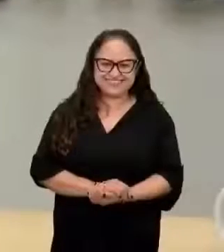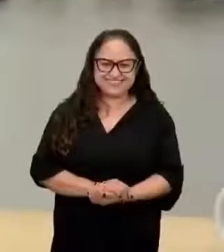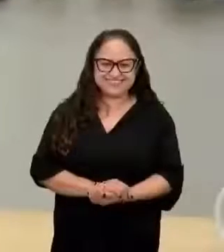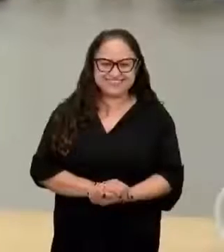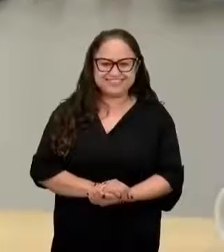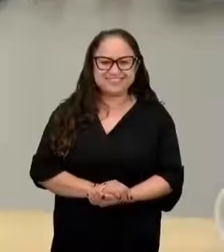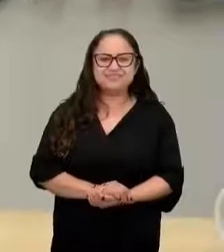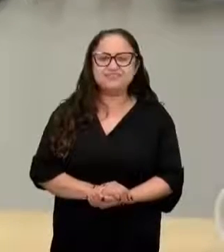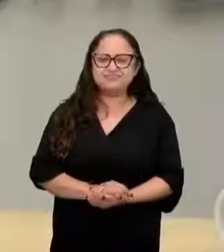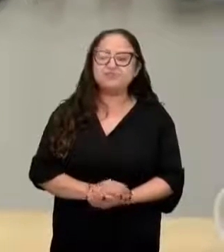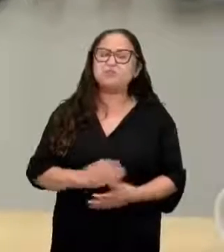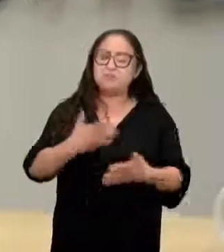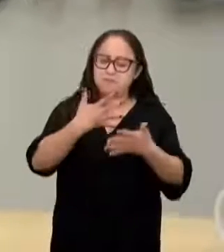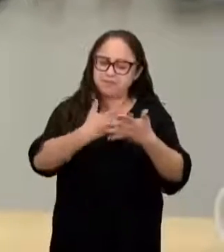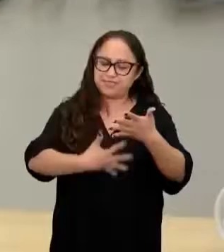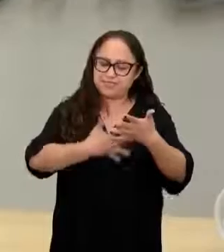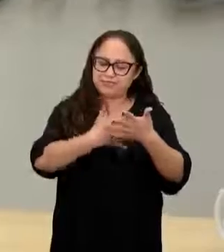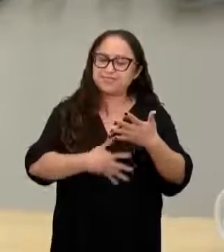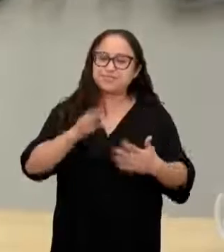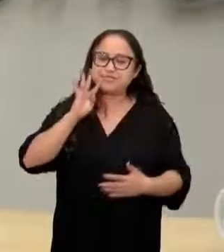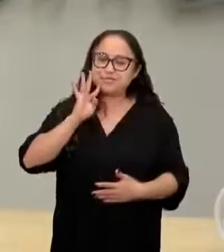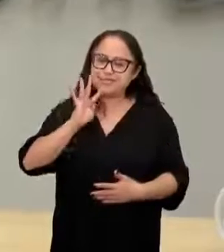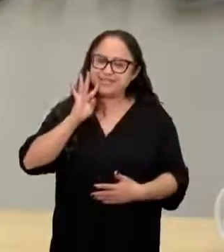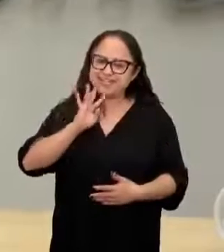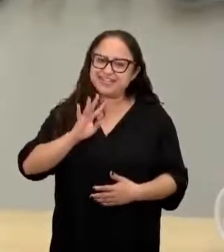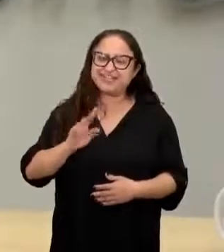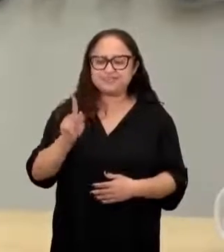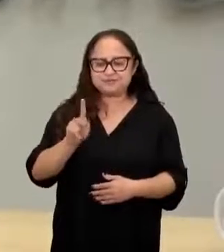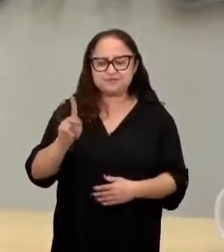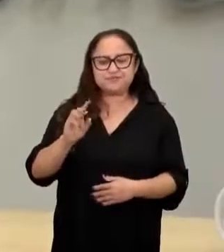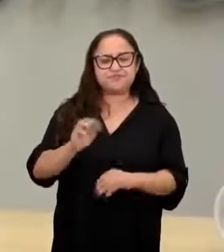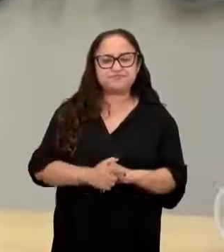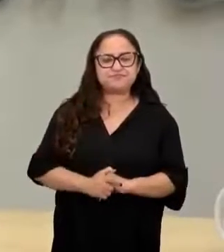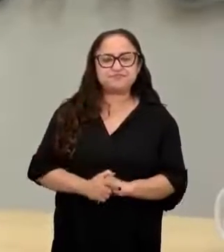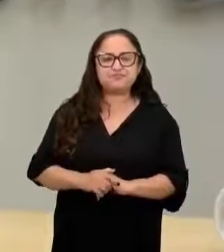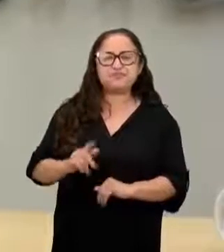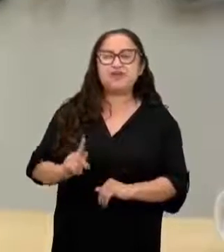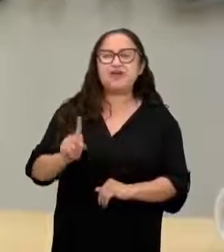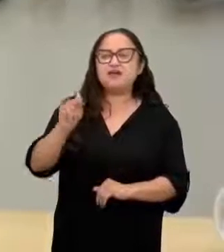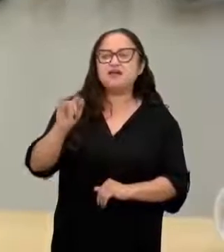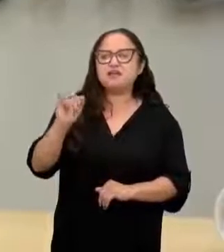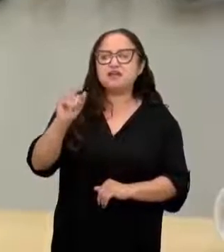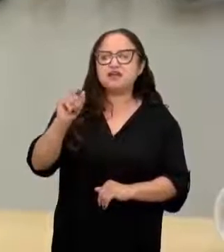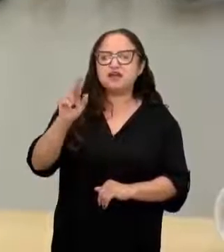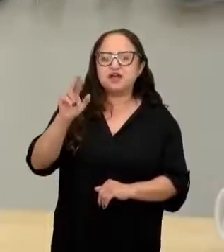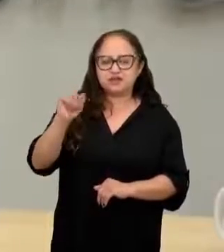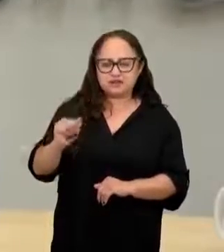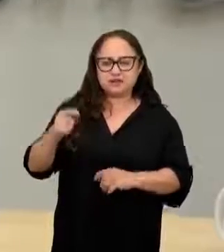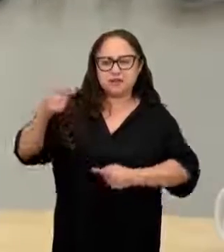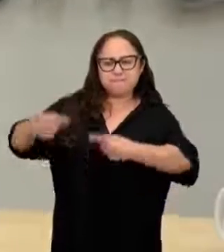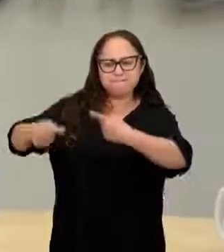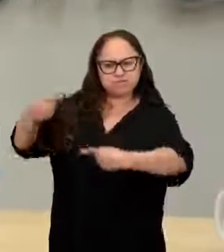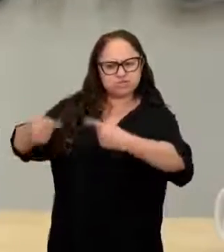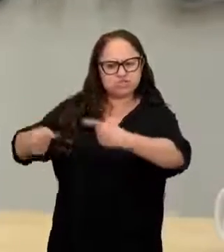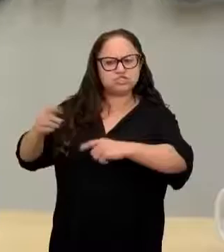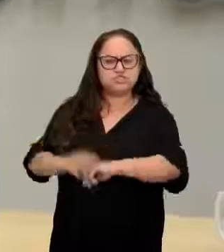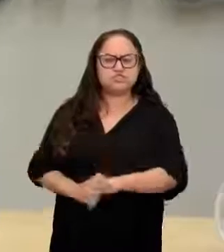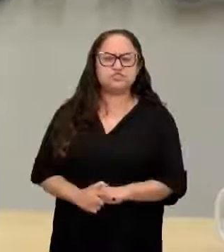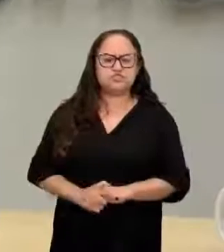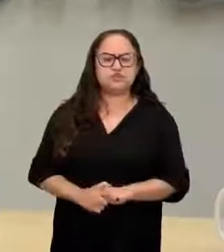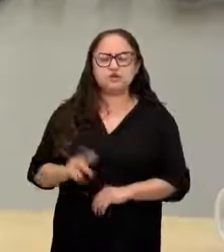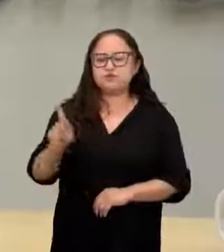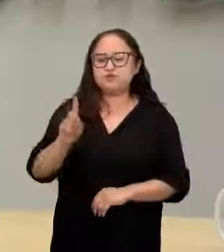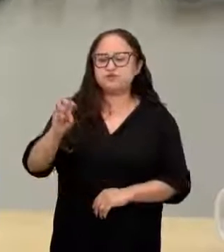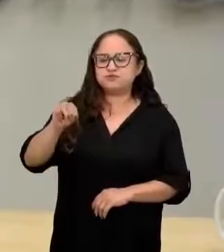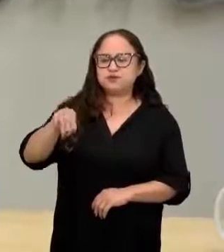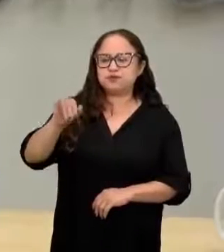Temos muitas participações aqui, professor Mauro. Maravilha. A Kiara fala sobre política, a professora Mirtes